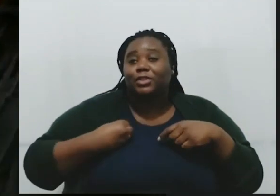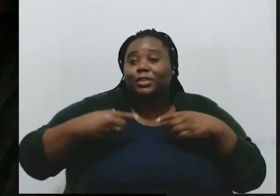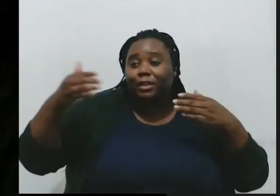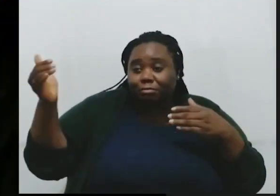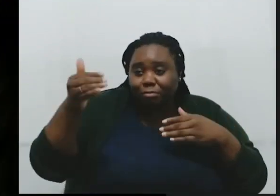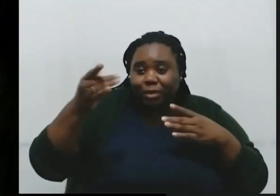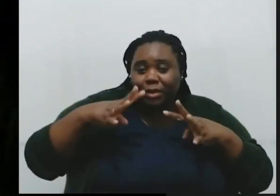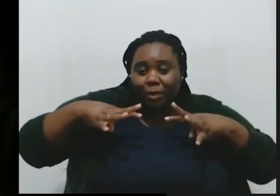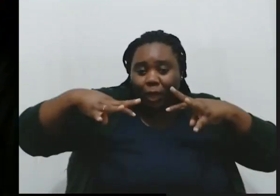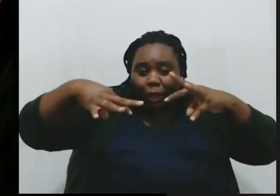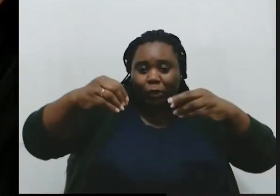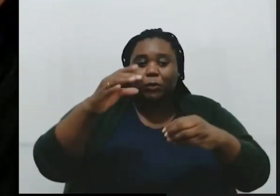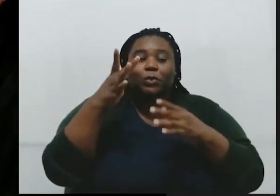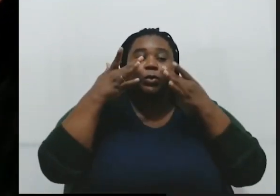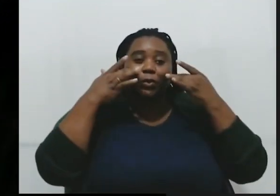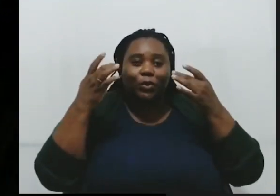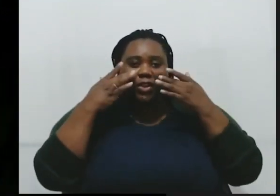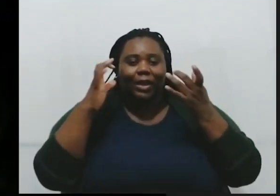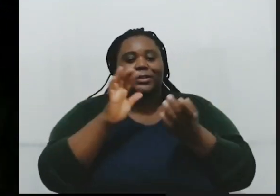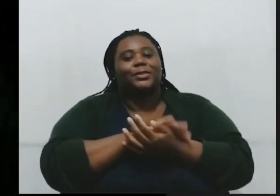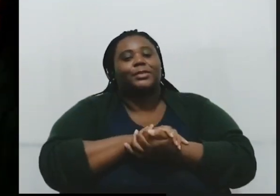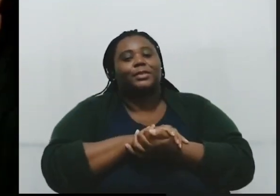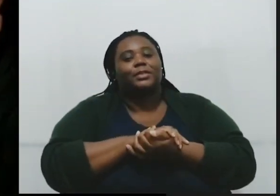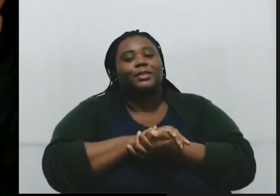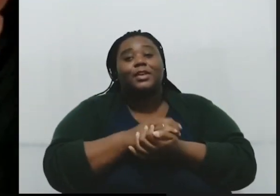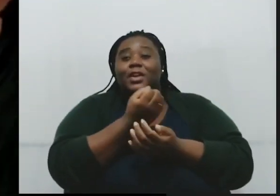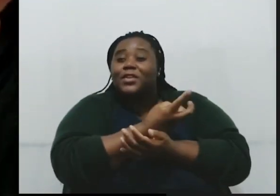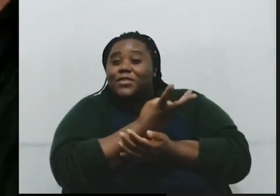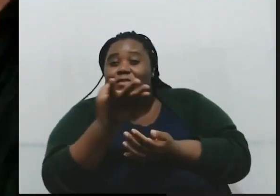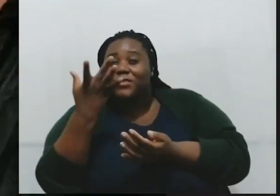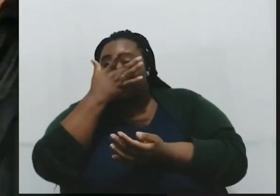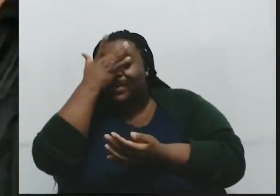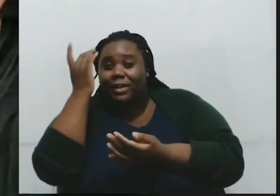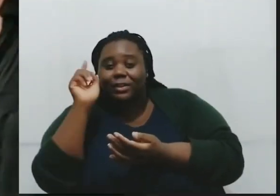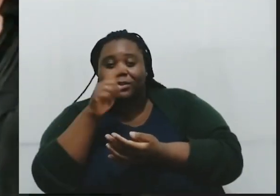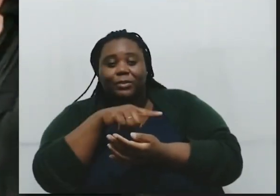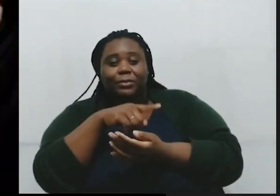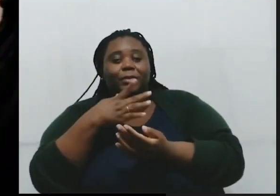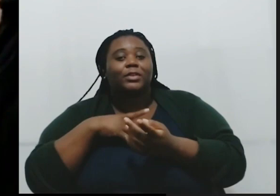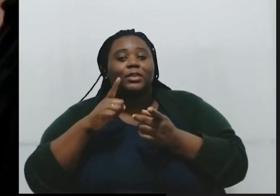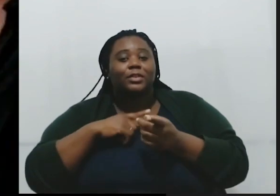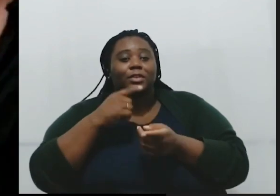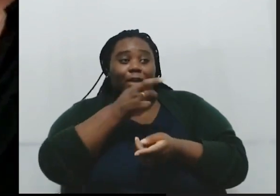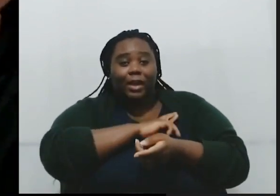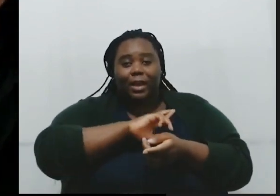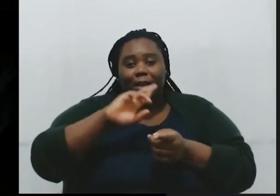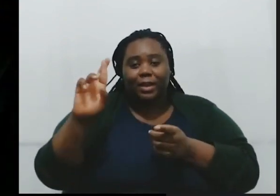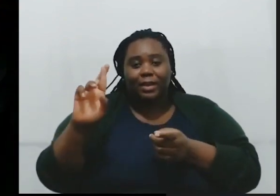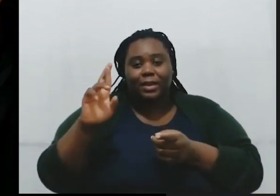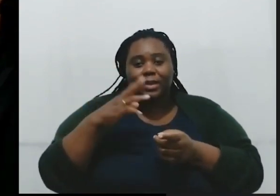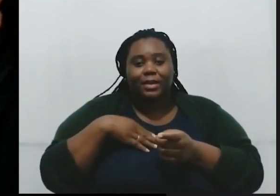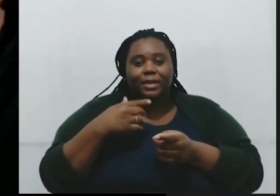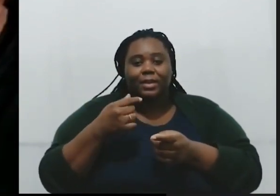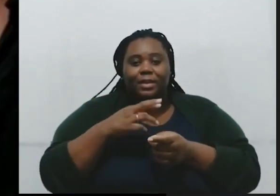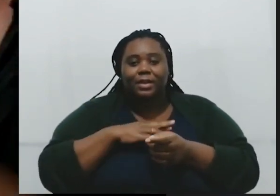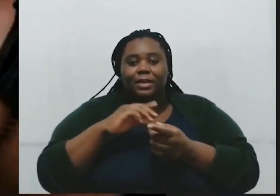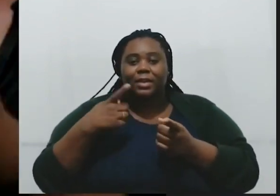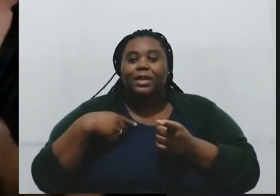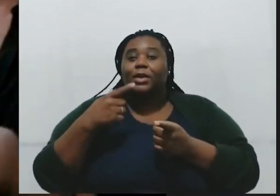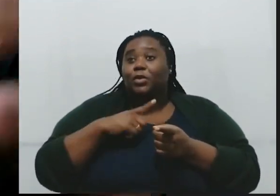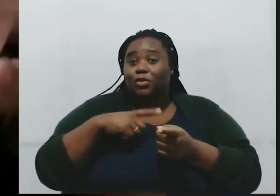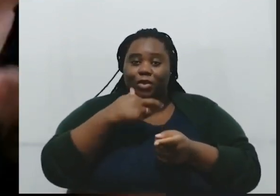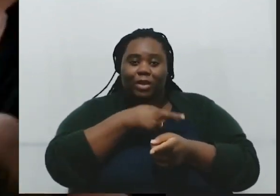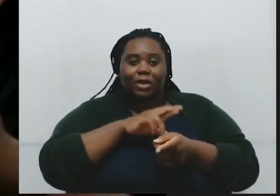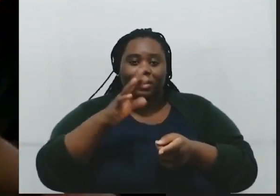gente da cidade interior também passei por experiência religiosa, né? Eu fui mórmon por muitos anos. Fui muito evangélica, né? Uma criança evangélica e